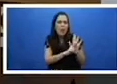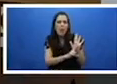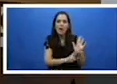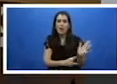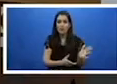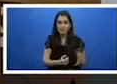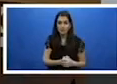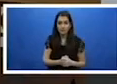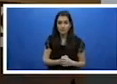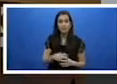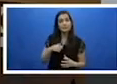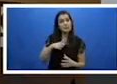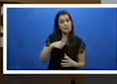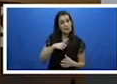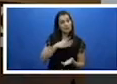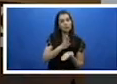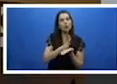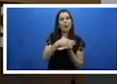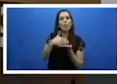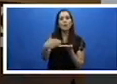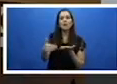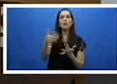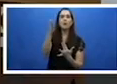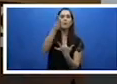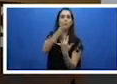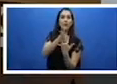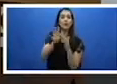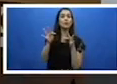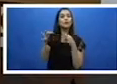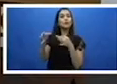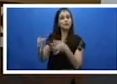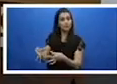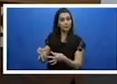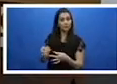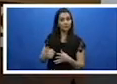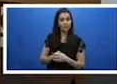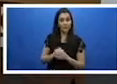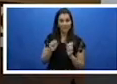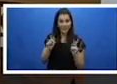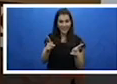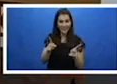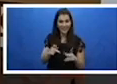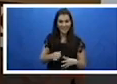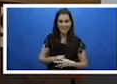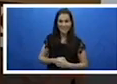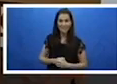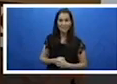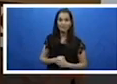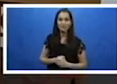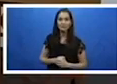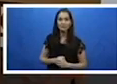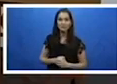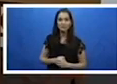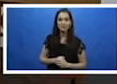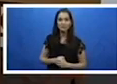que teve começo, meio e fim, ok?